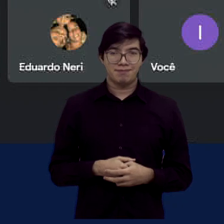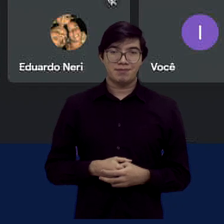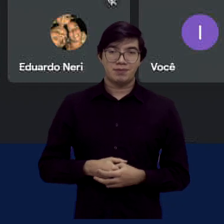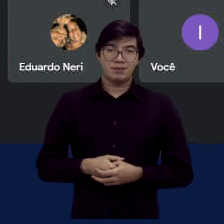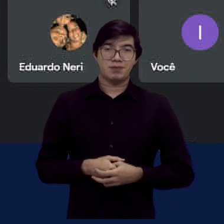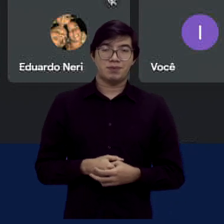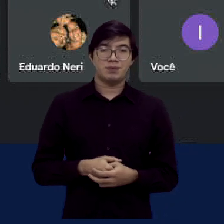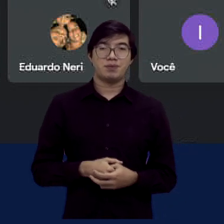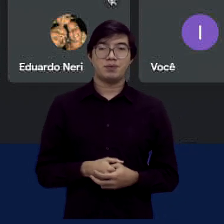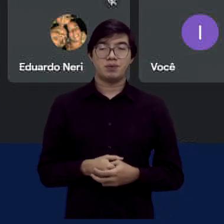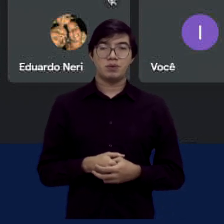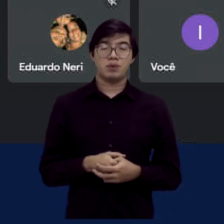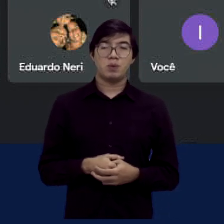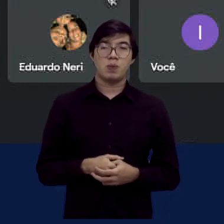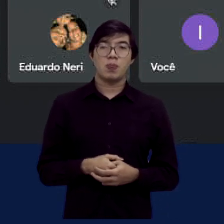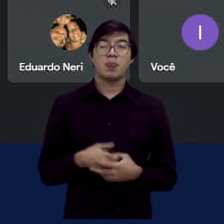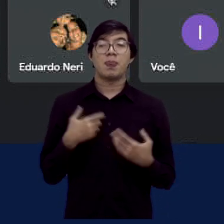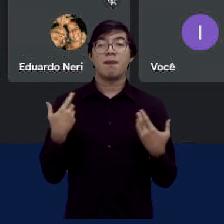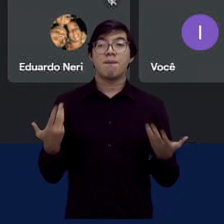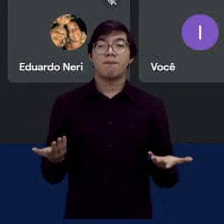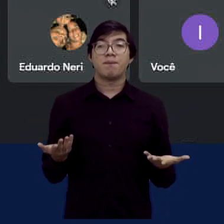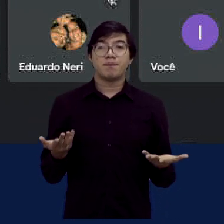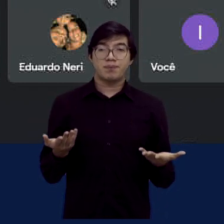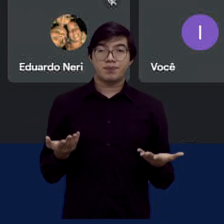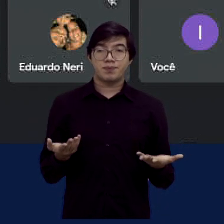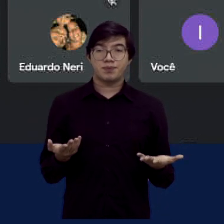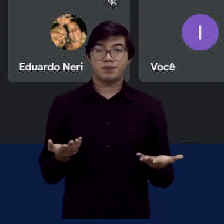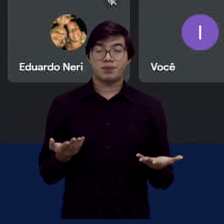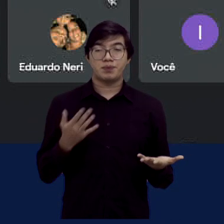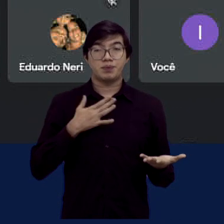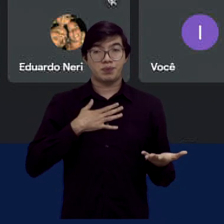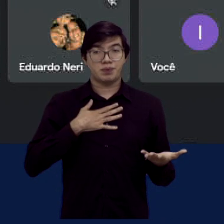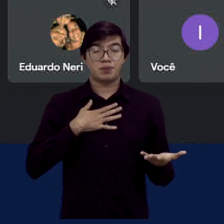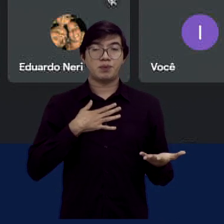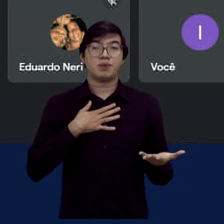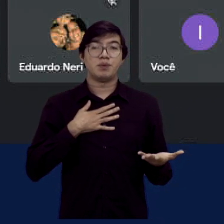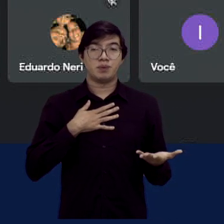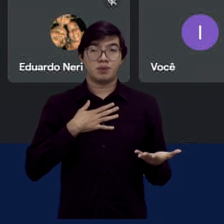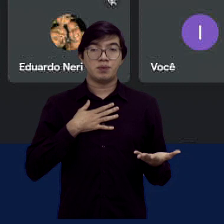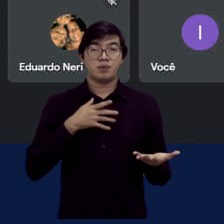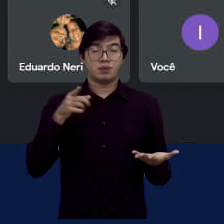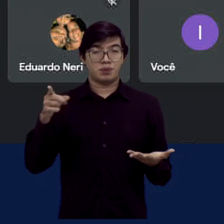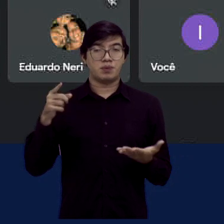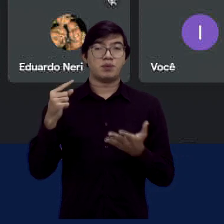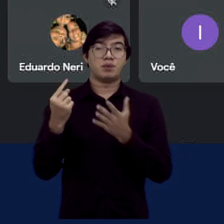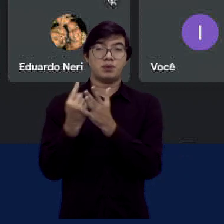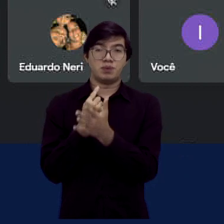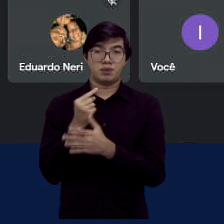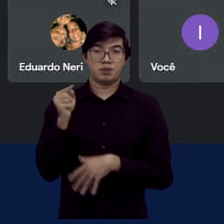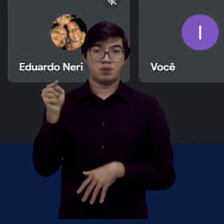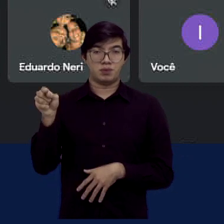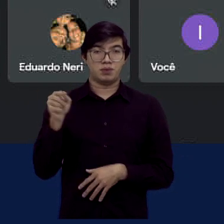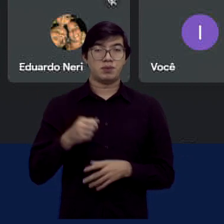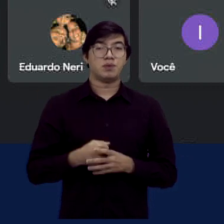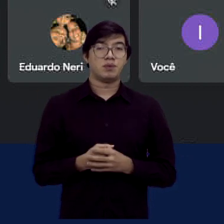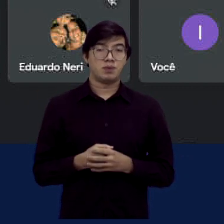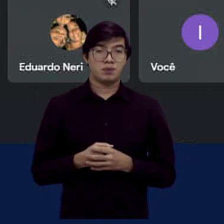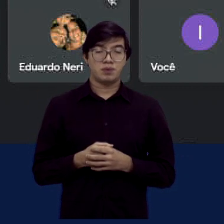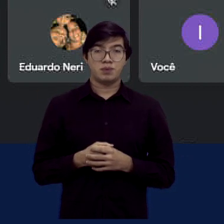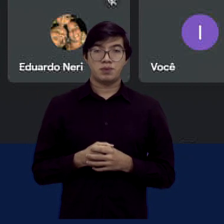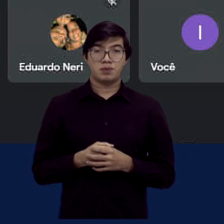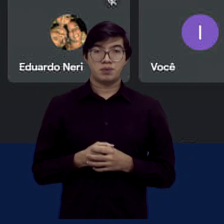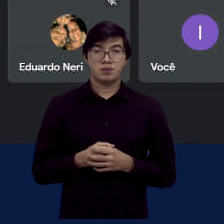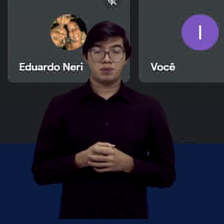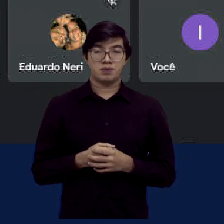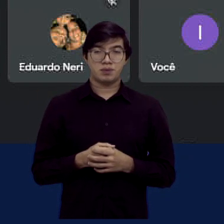uma coisa importante que eu acho é que, e eu acho que a pergunta que veio do Eduardo Neri, né, a afirmação dele, na verdade,